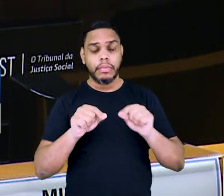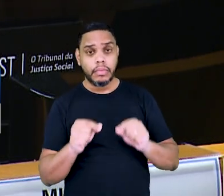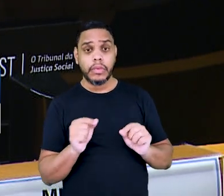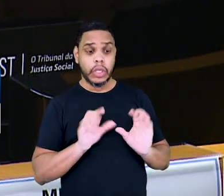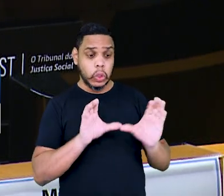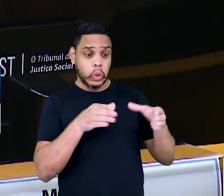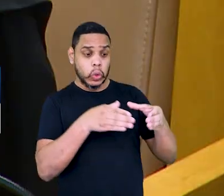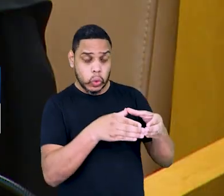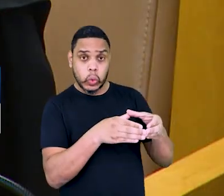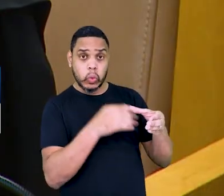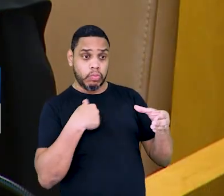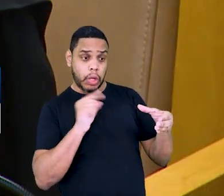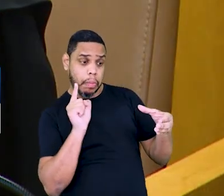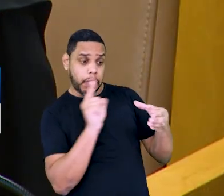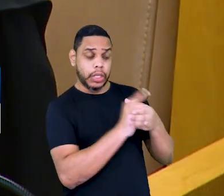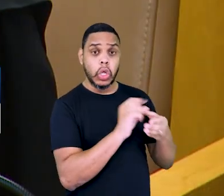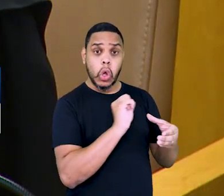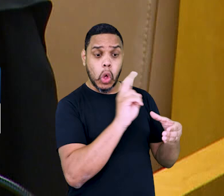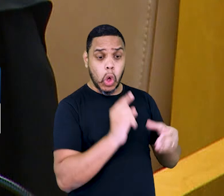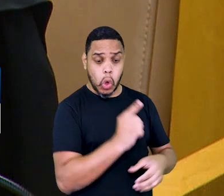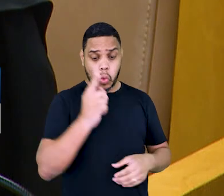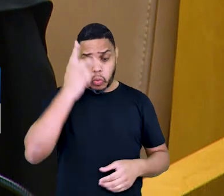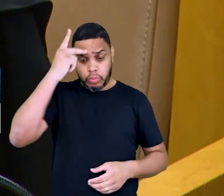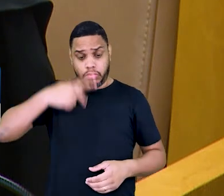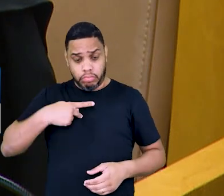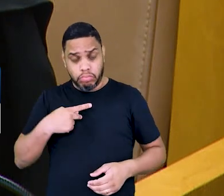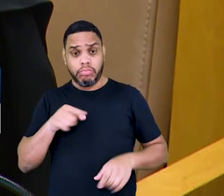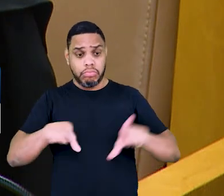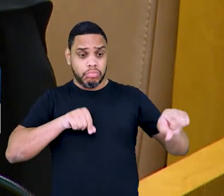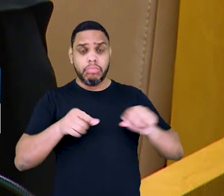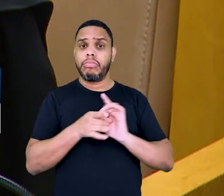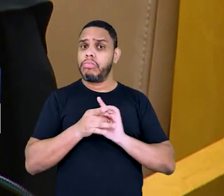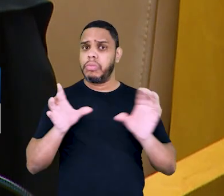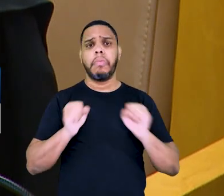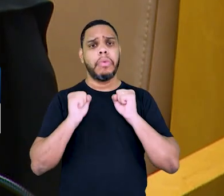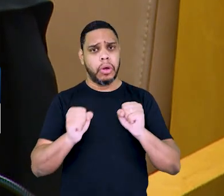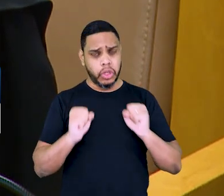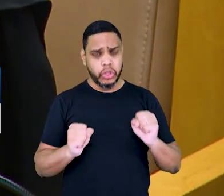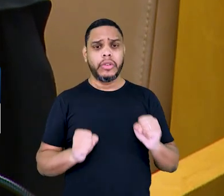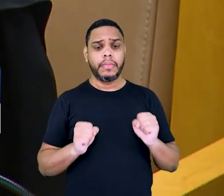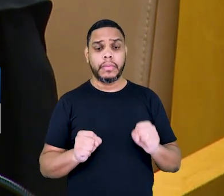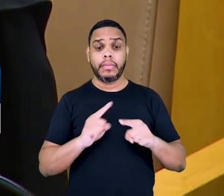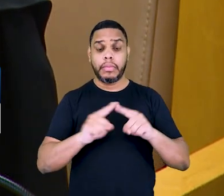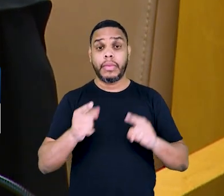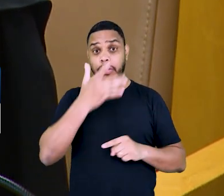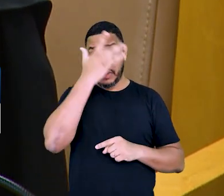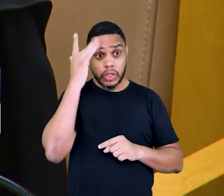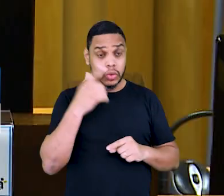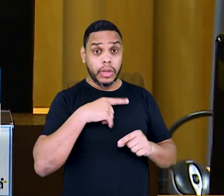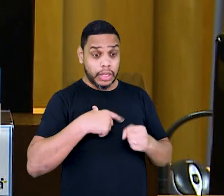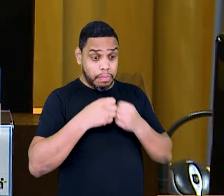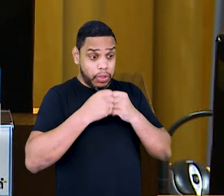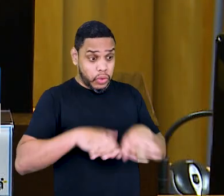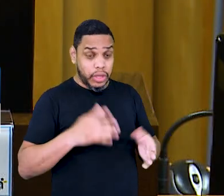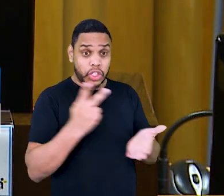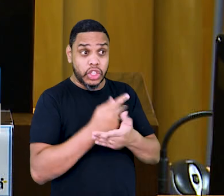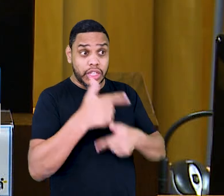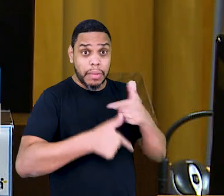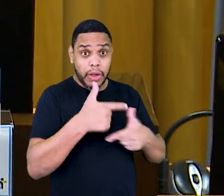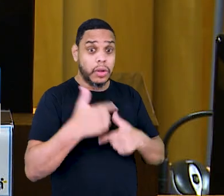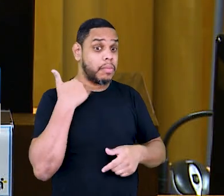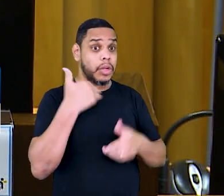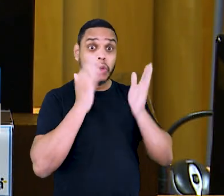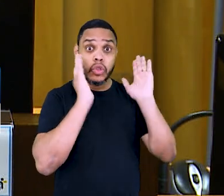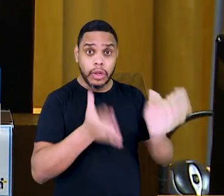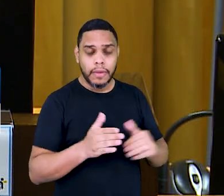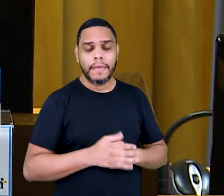execução coletiva ou a individual, desde que o interessado esteja na lista de pessoas afetadas. Segundo o ministro,